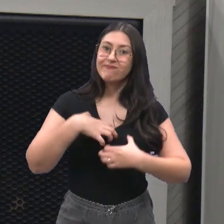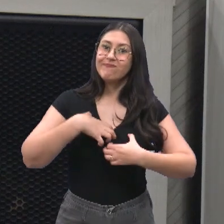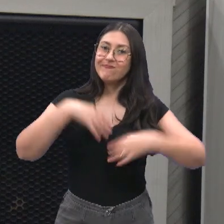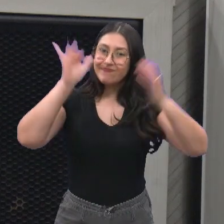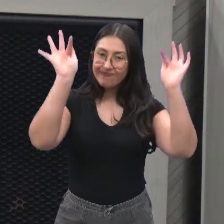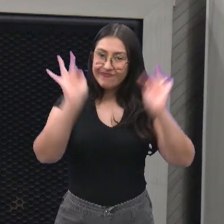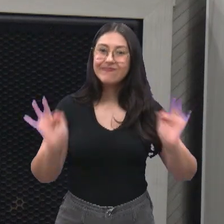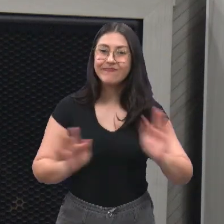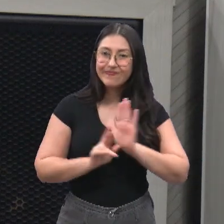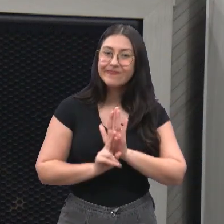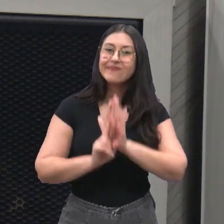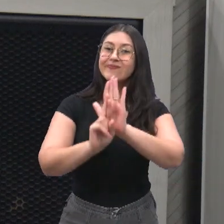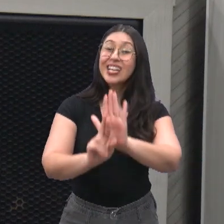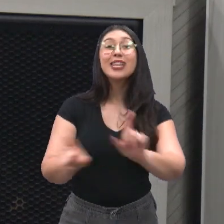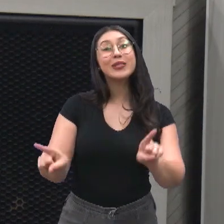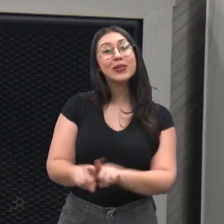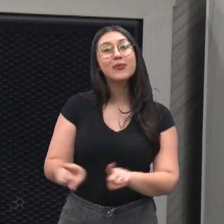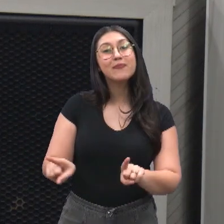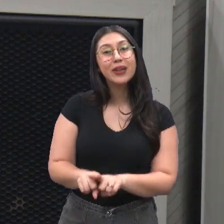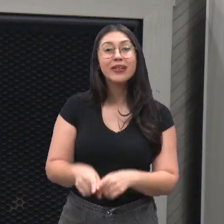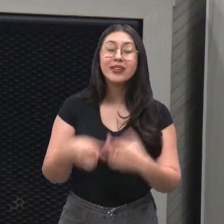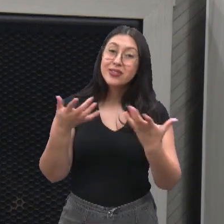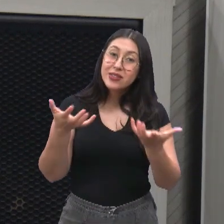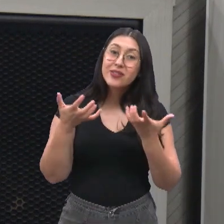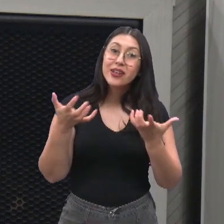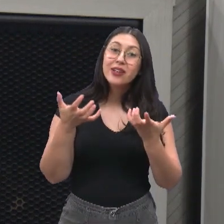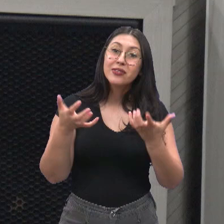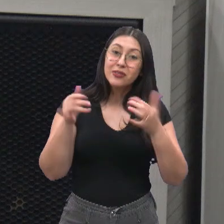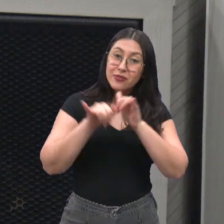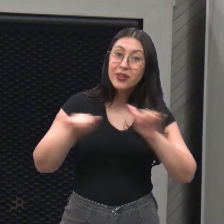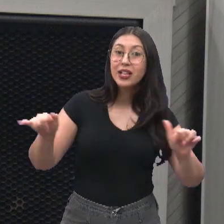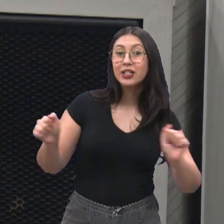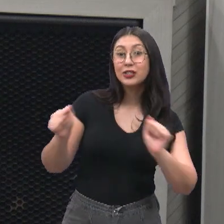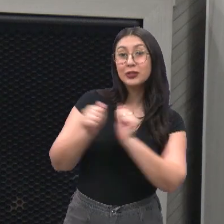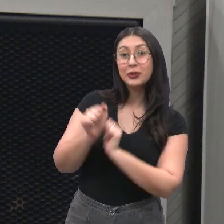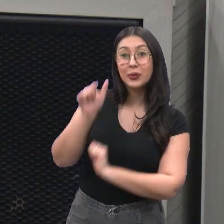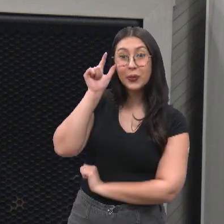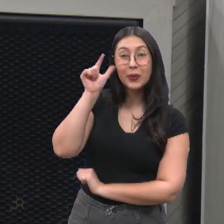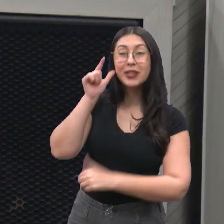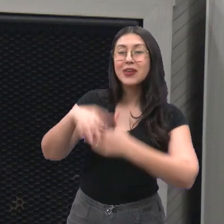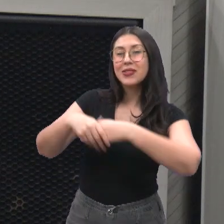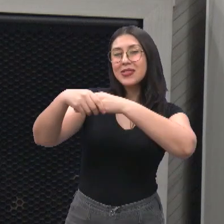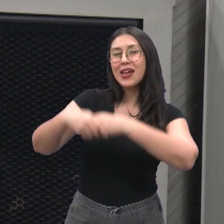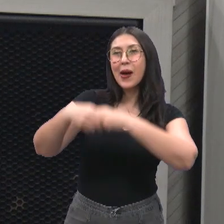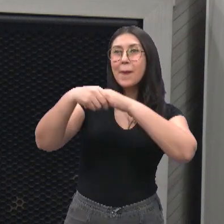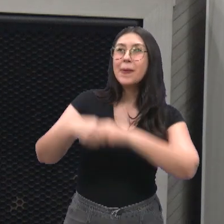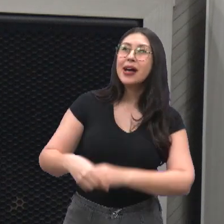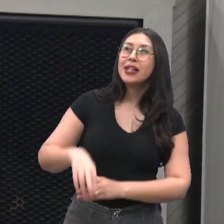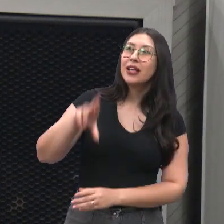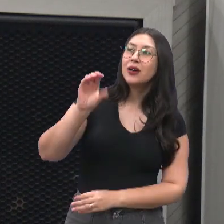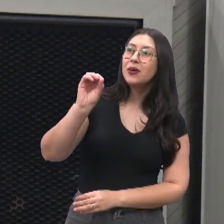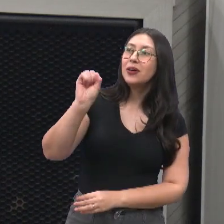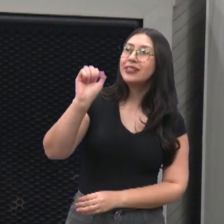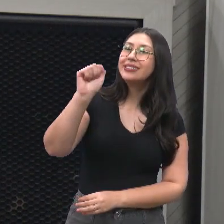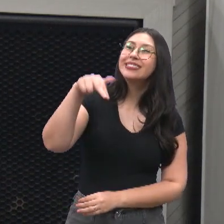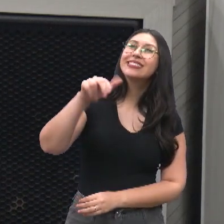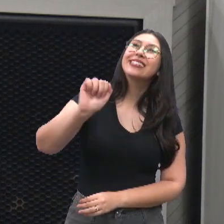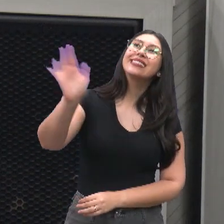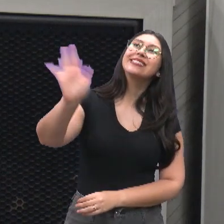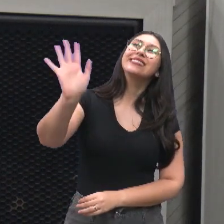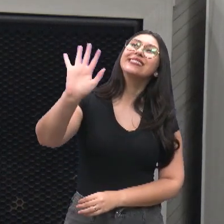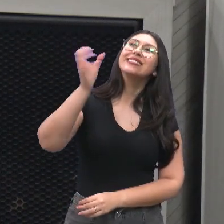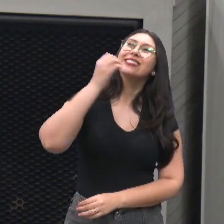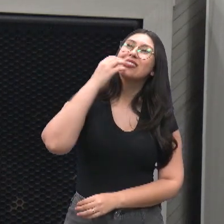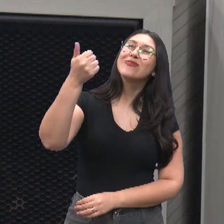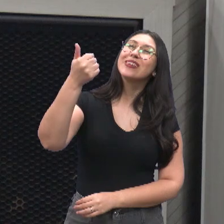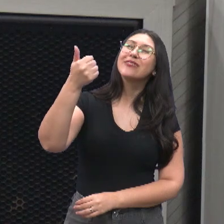e representadas. E também me somar ao meu colega vereador Lino, cumprimentar a Rosana que está aqui conosco hoje, minha